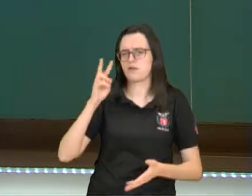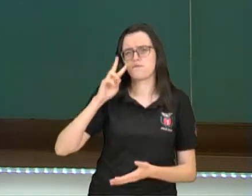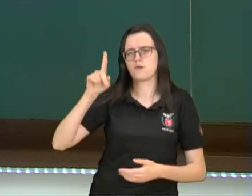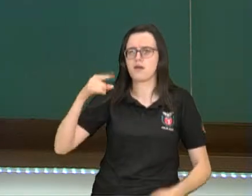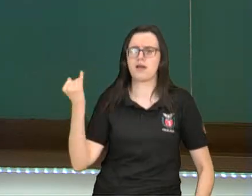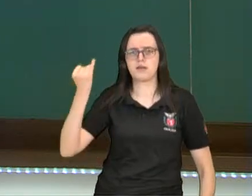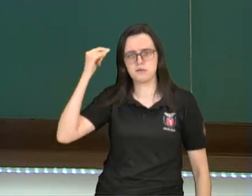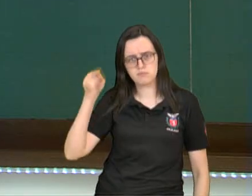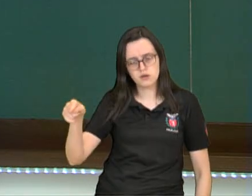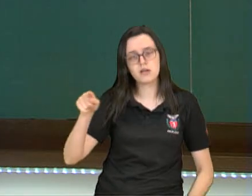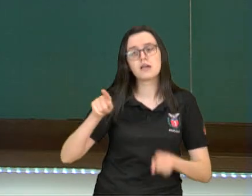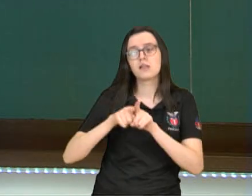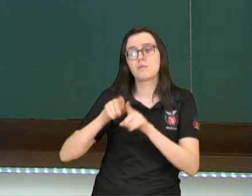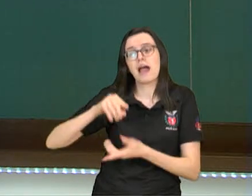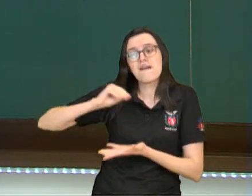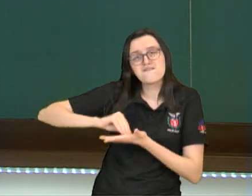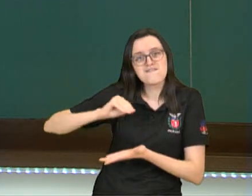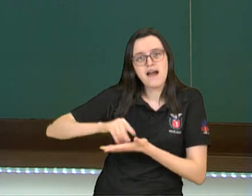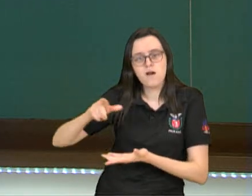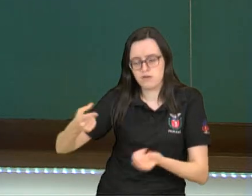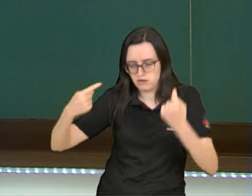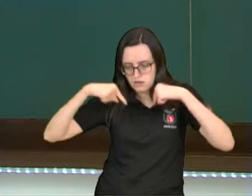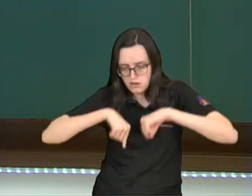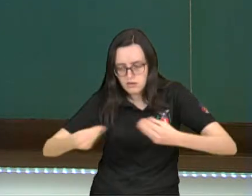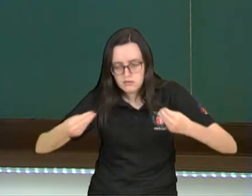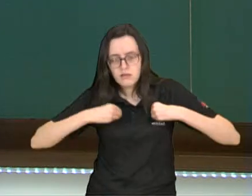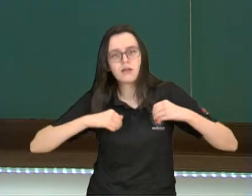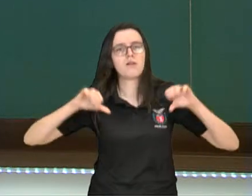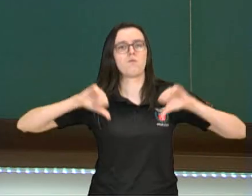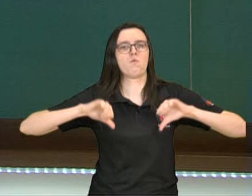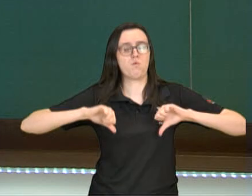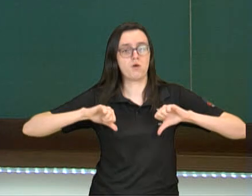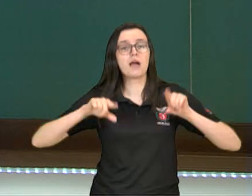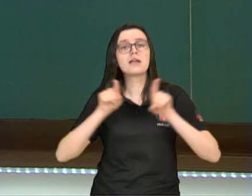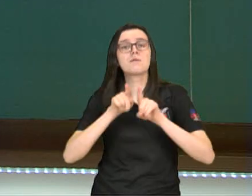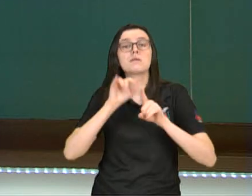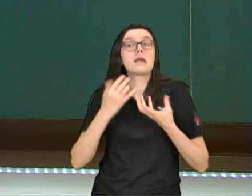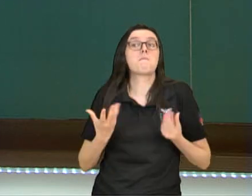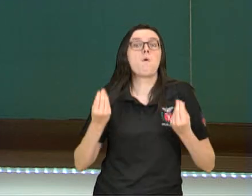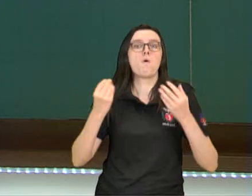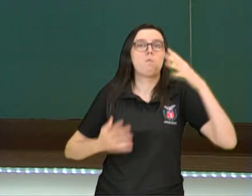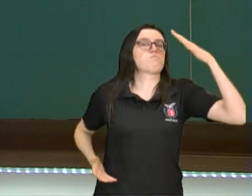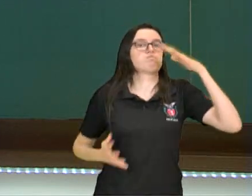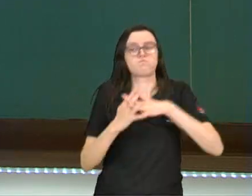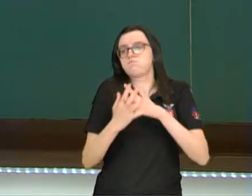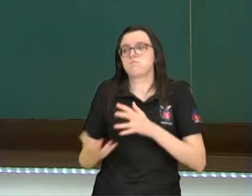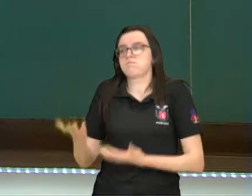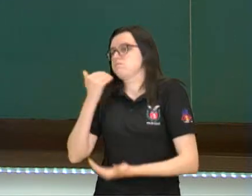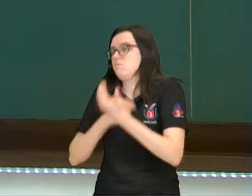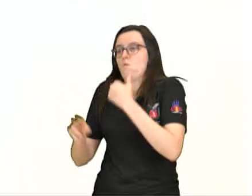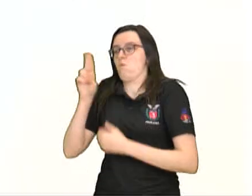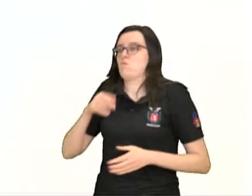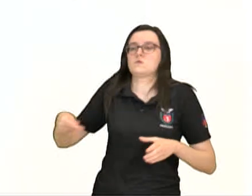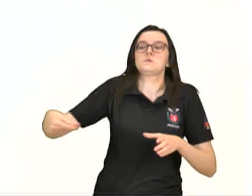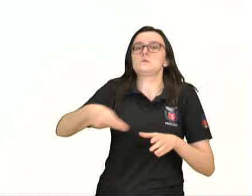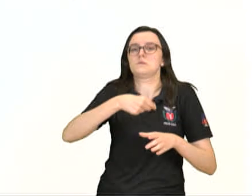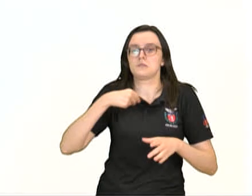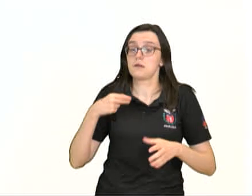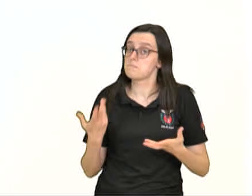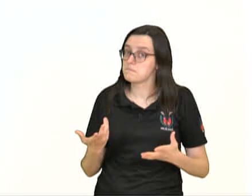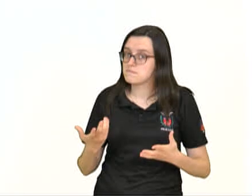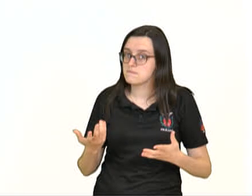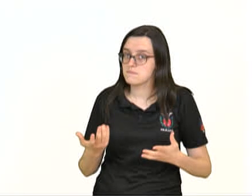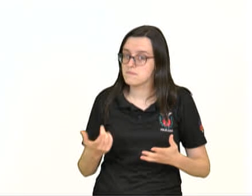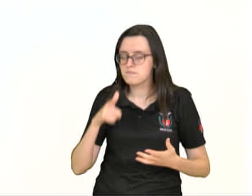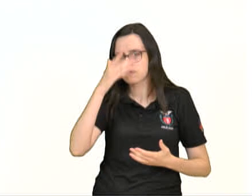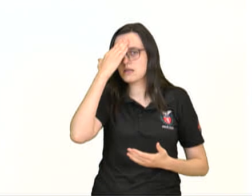a falta dele faz mal para o nosso organismo. E o excesso, se tiver muito? No